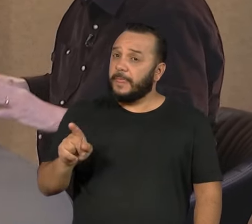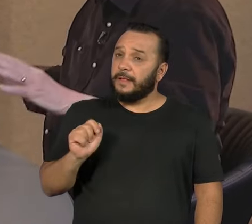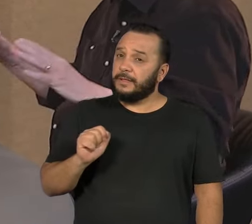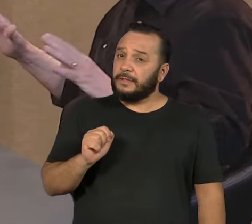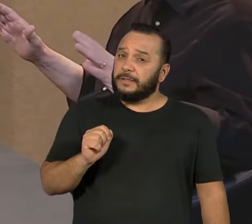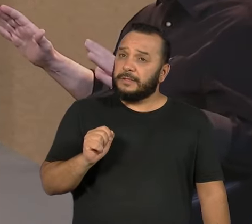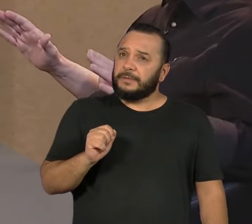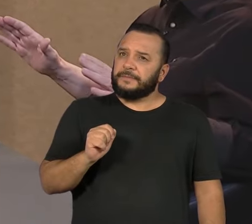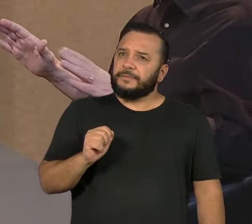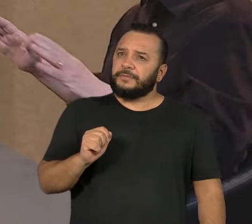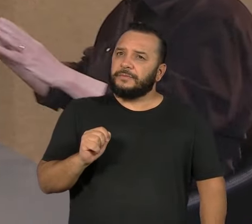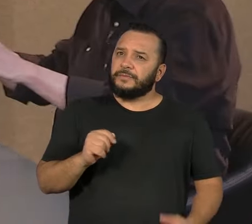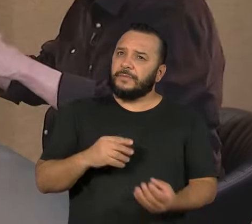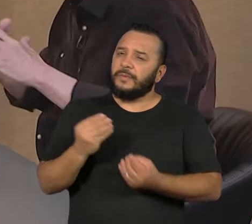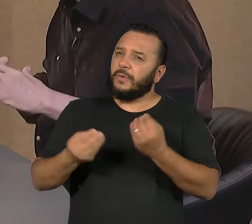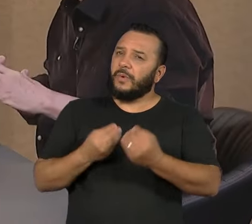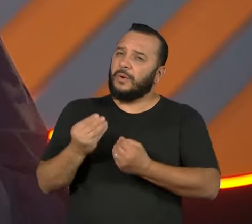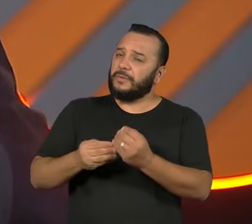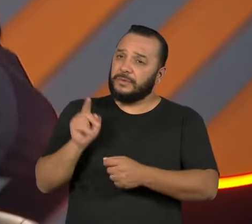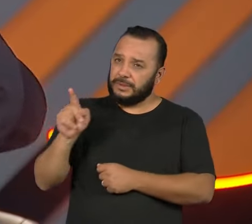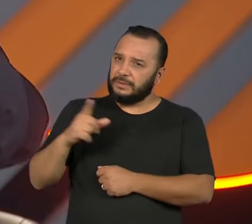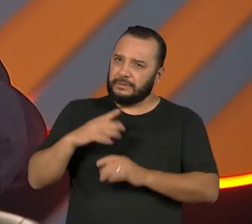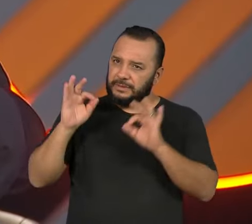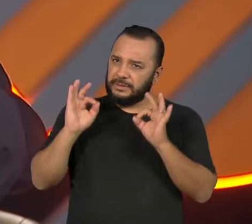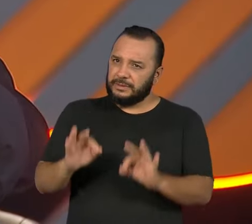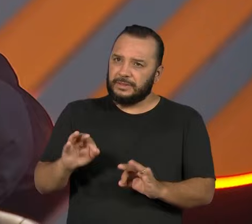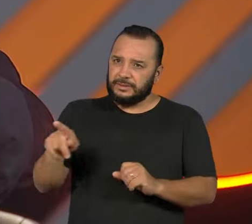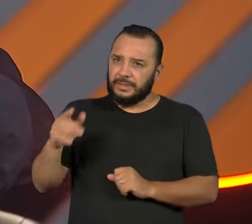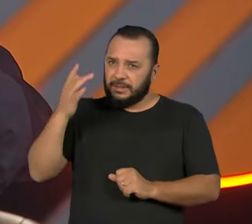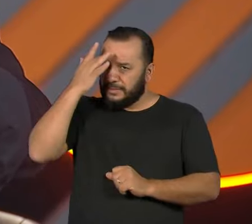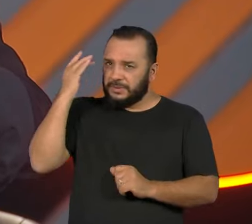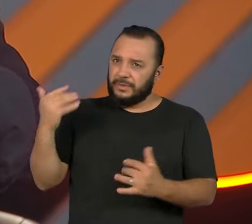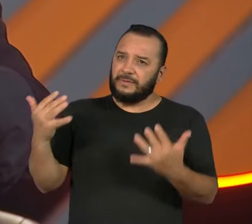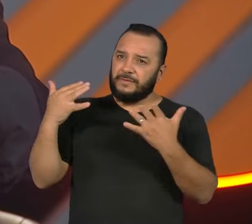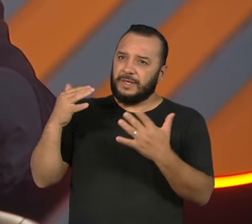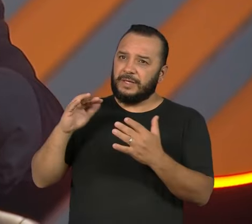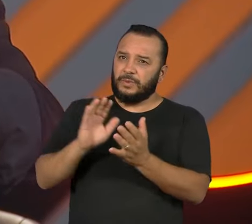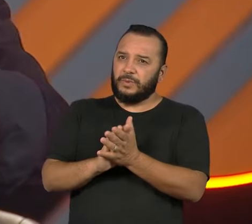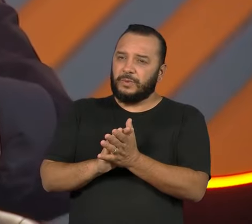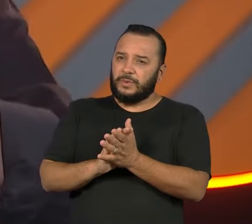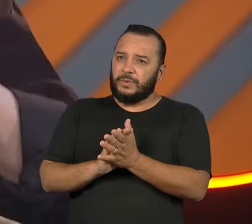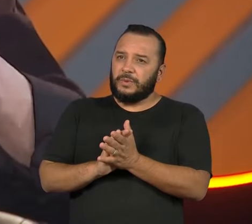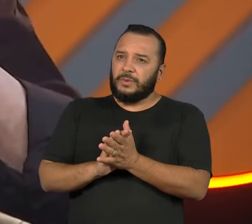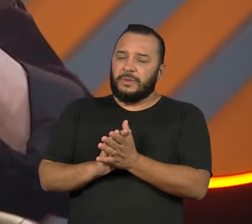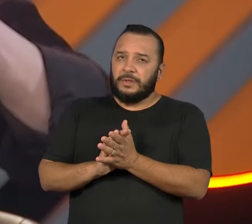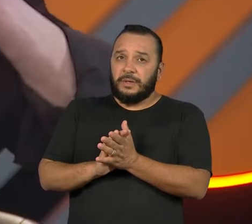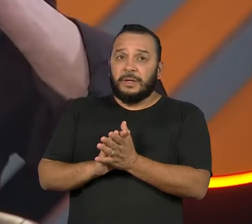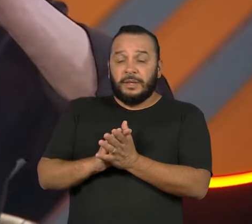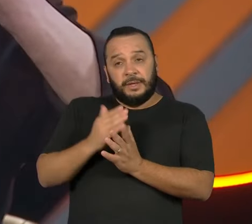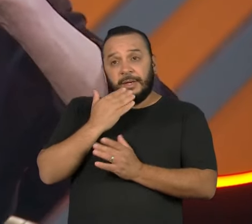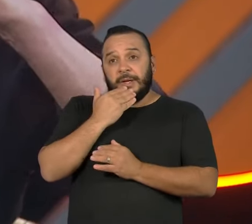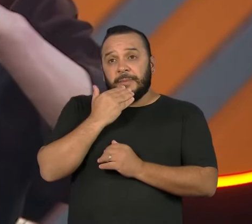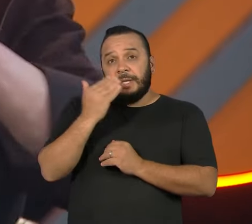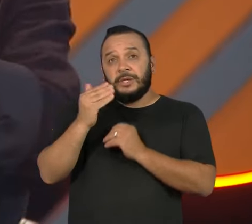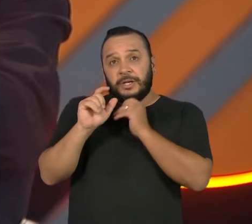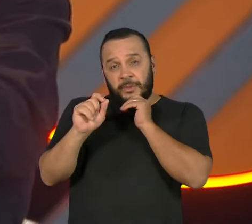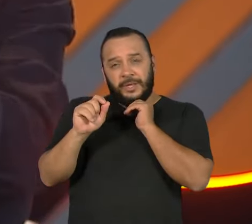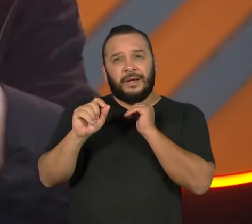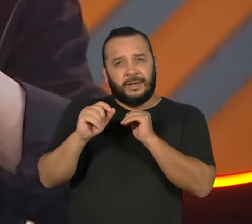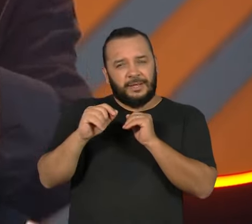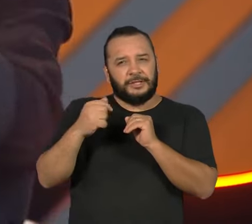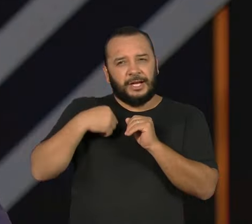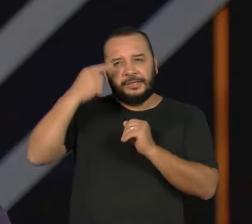como é que você... Isso eu tenho certeza que os telespectadores... Estão pedindo, assim, com